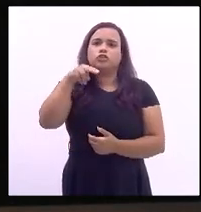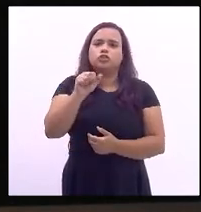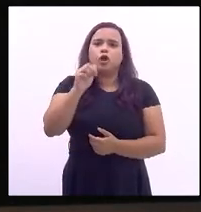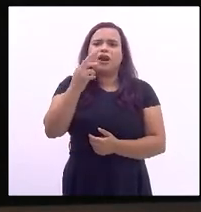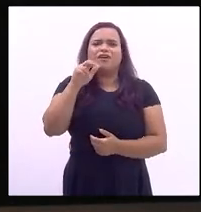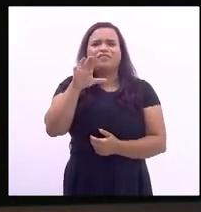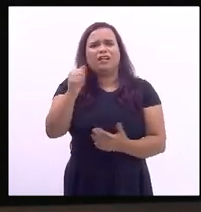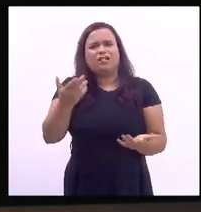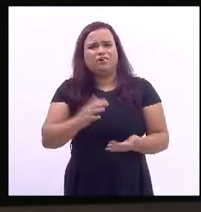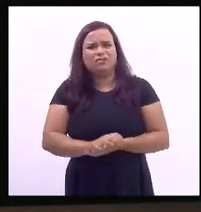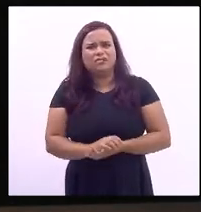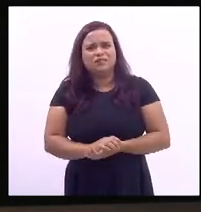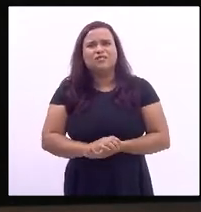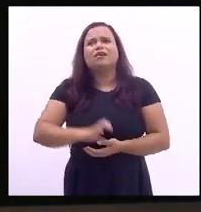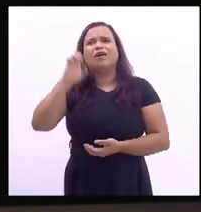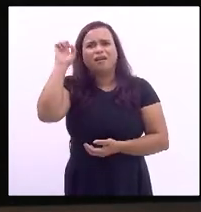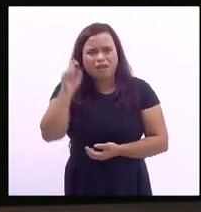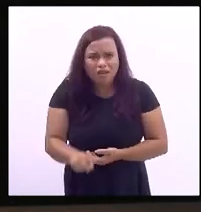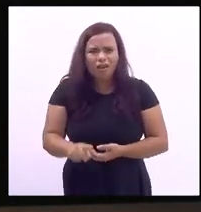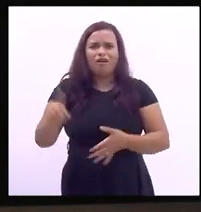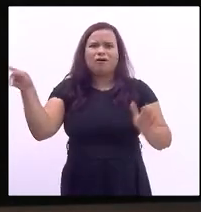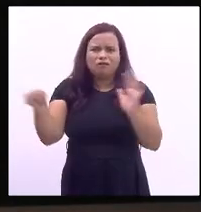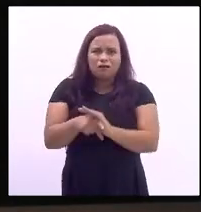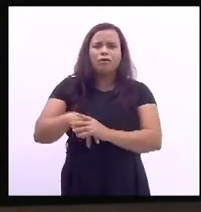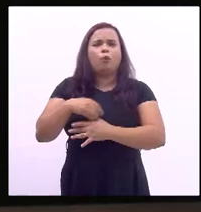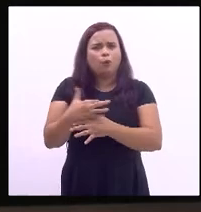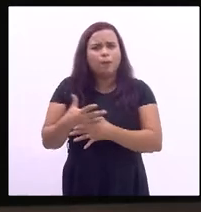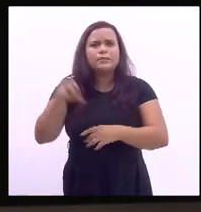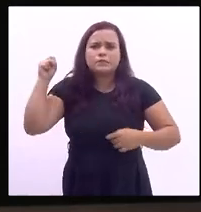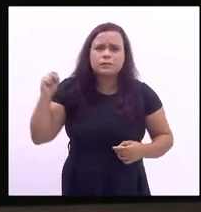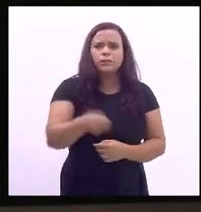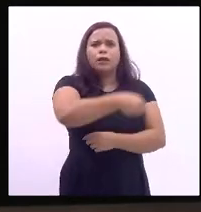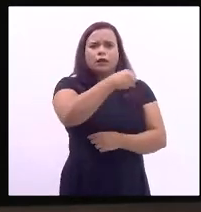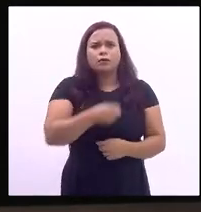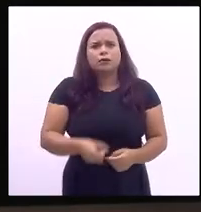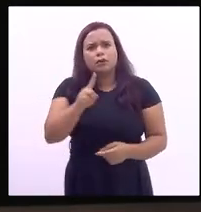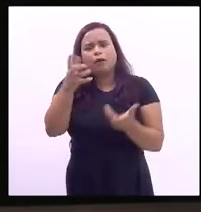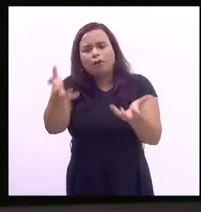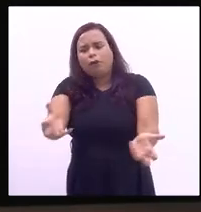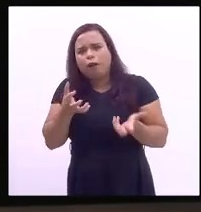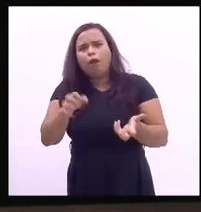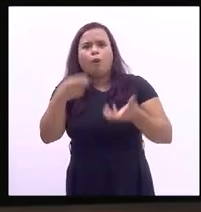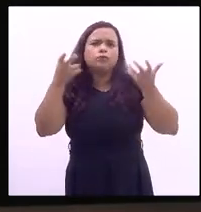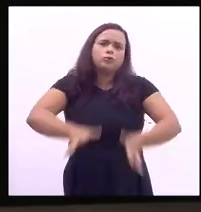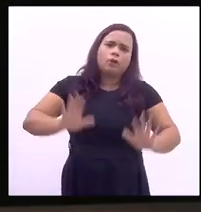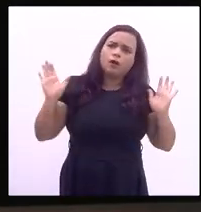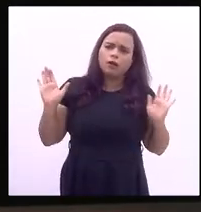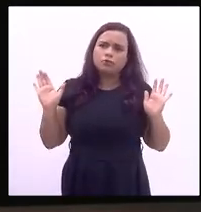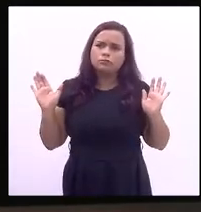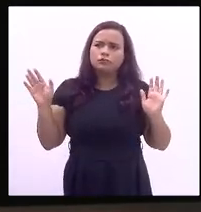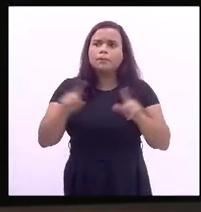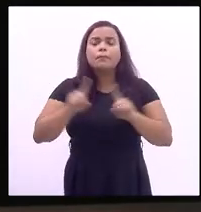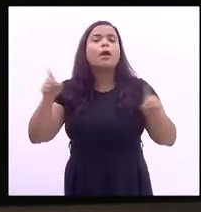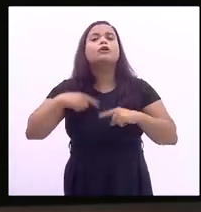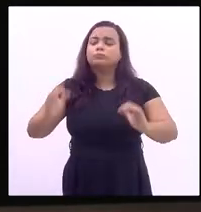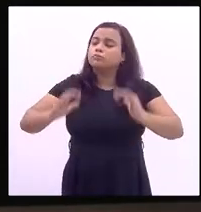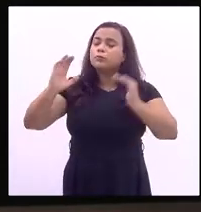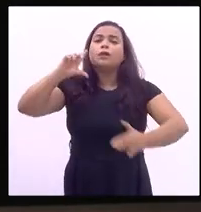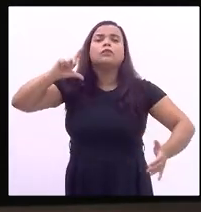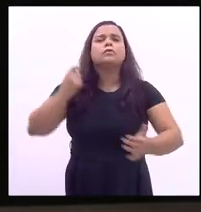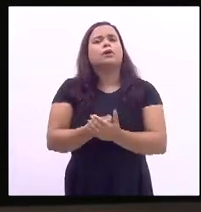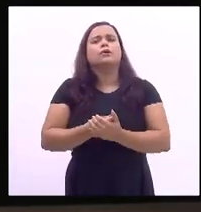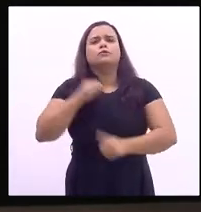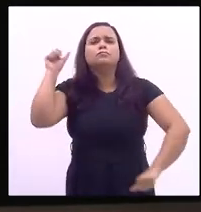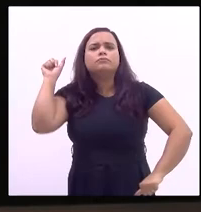quer dizer é matéria urbanística quer queira quer não queira agora vossa excelência' definiu